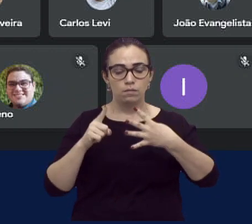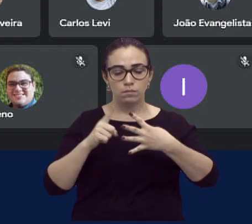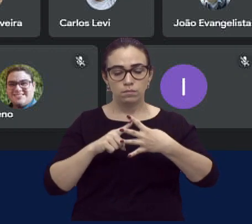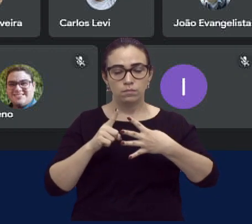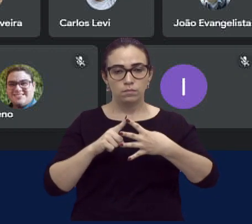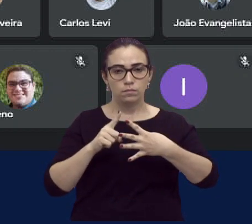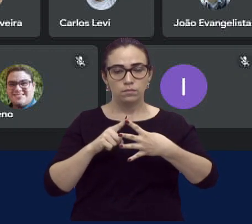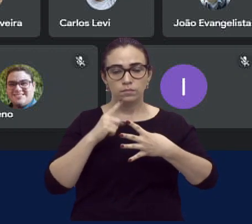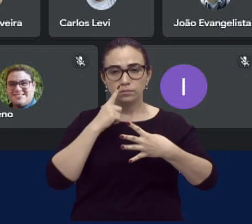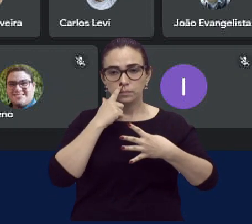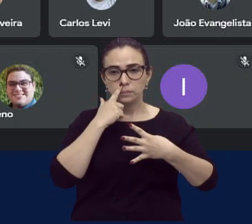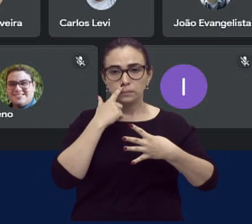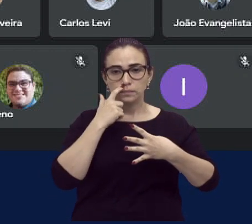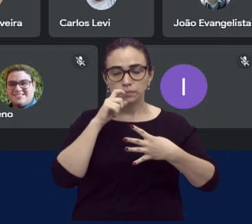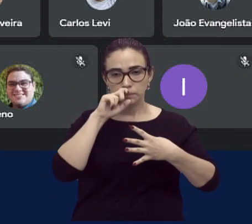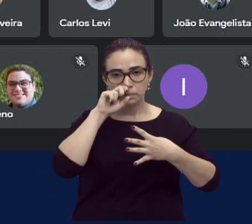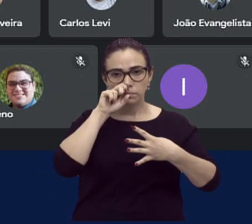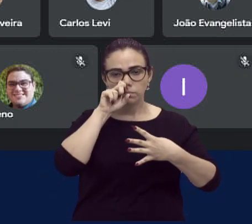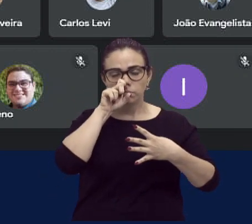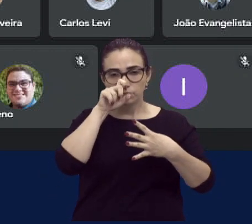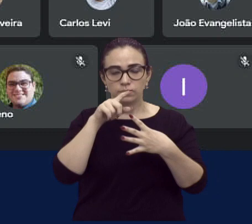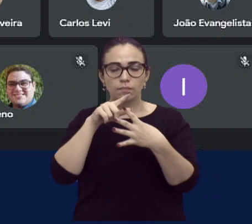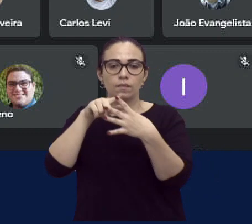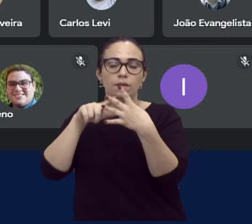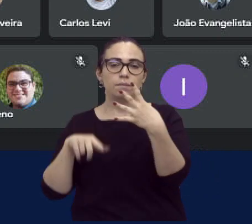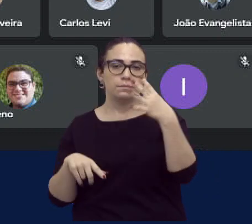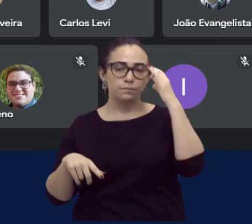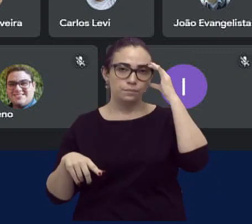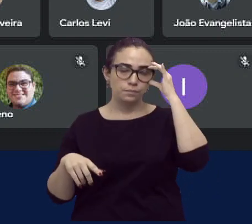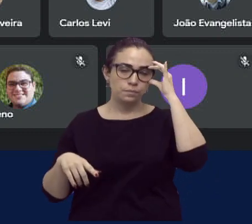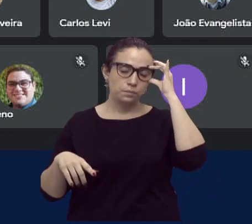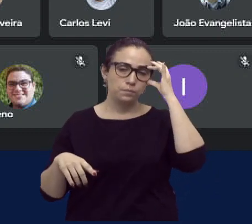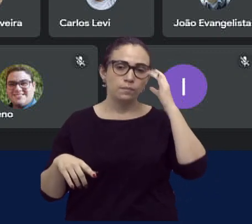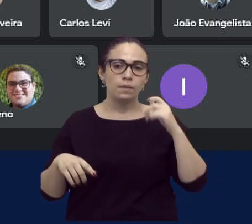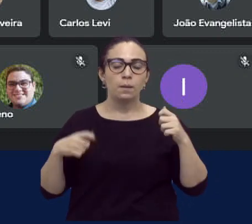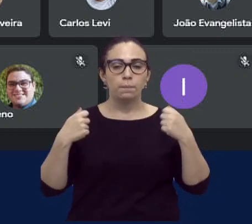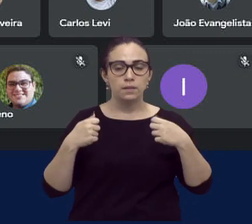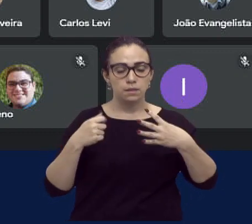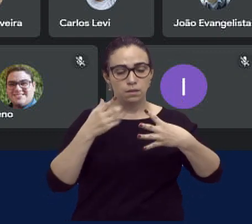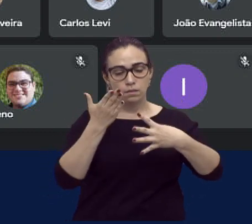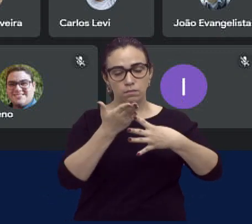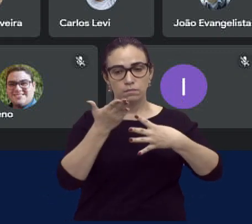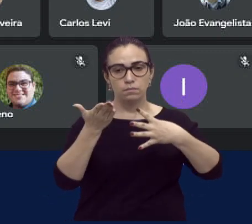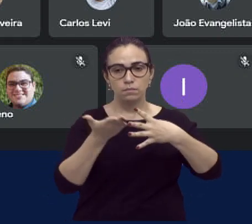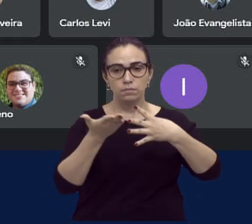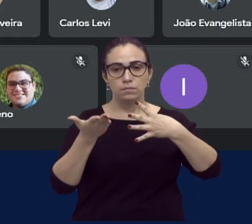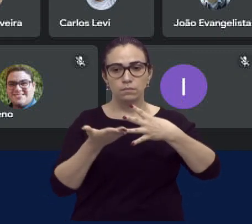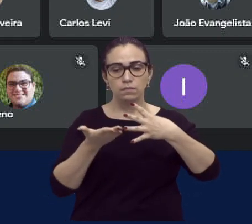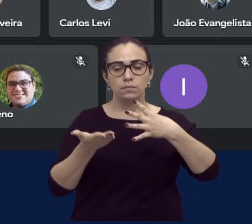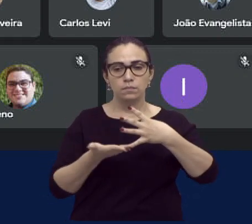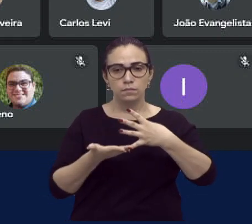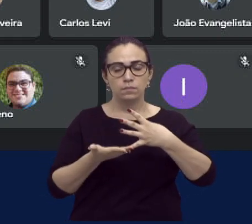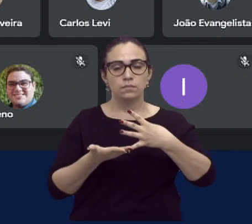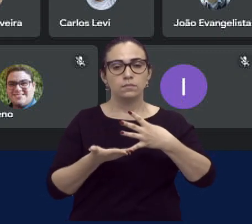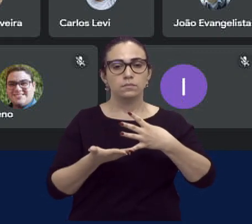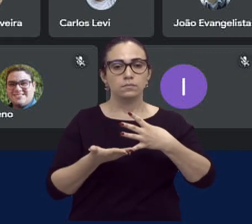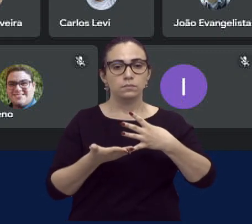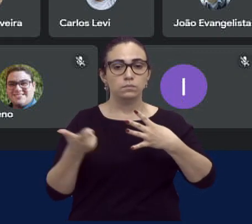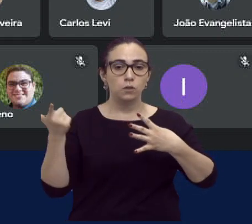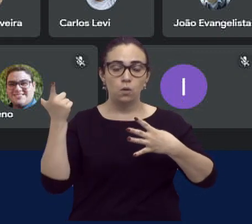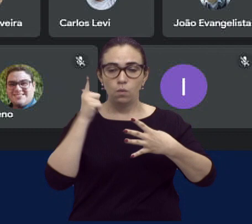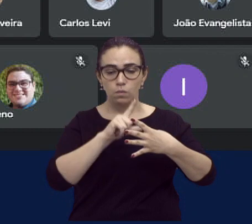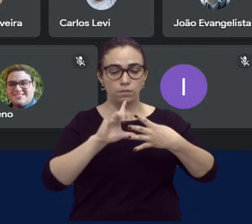de toda aquela sensibilização que você viu lá, você vai compreender que para você